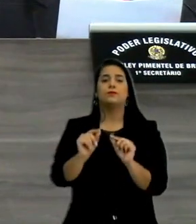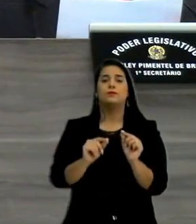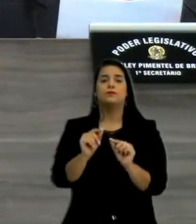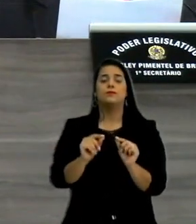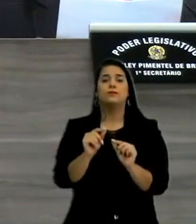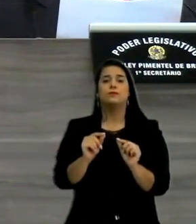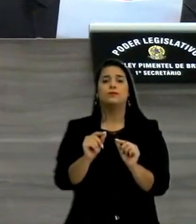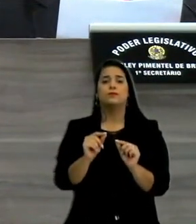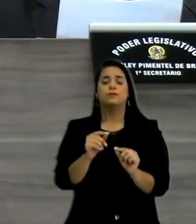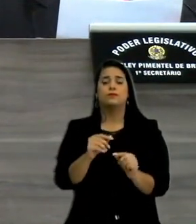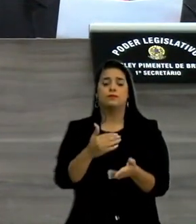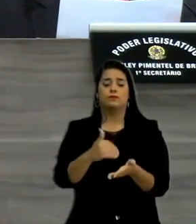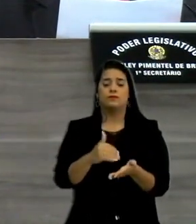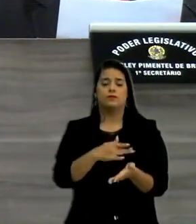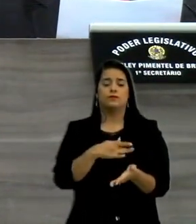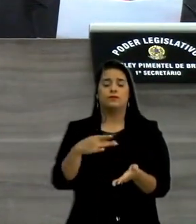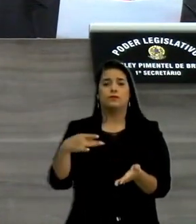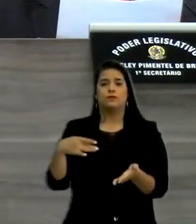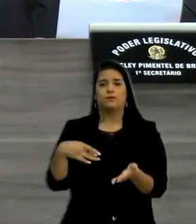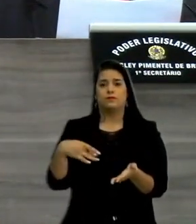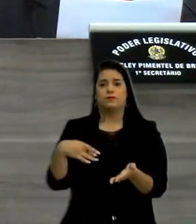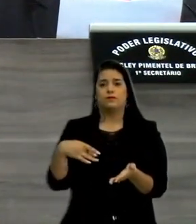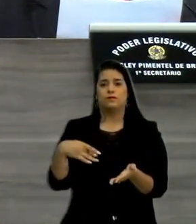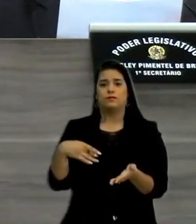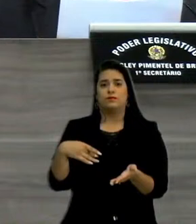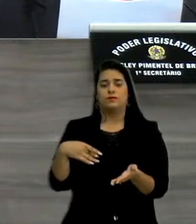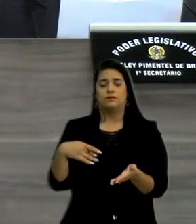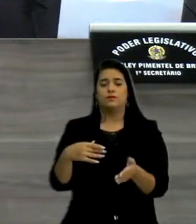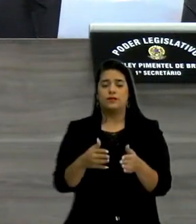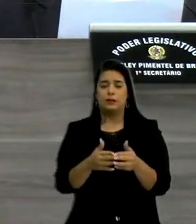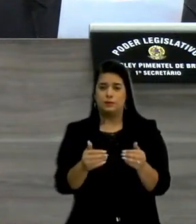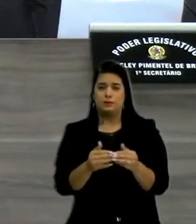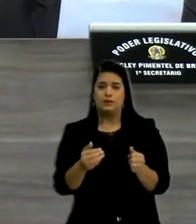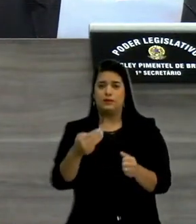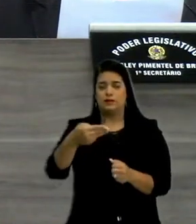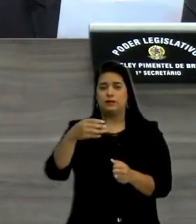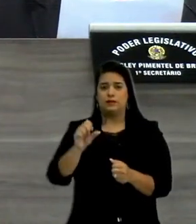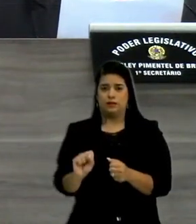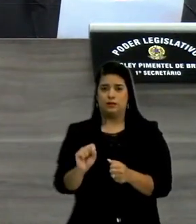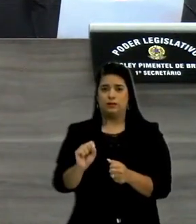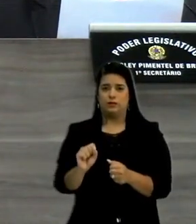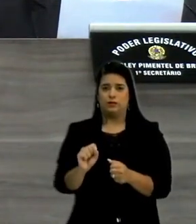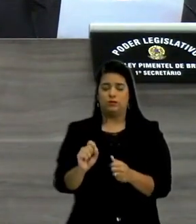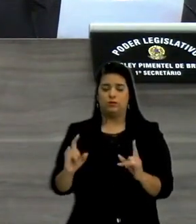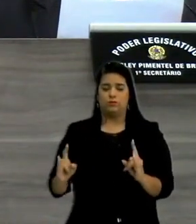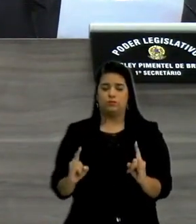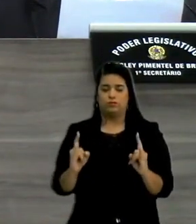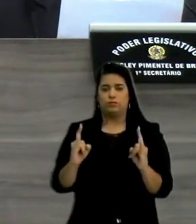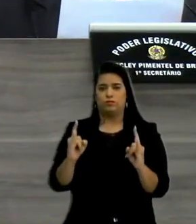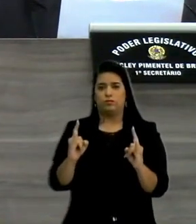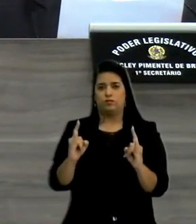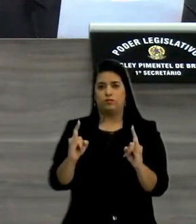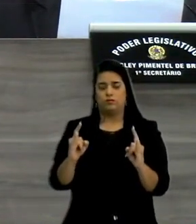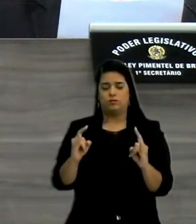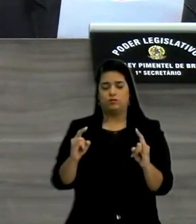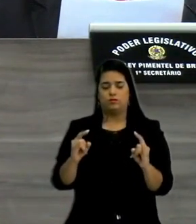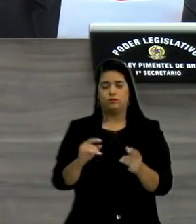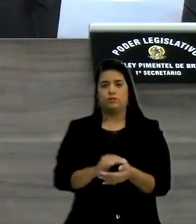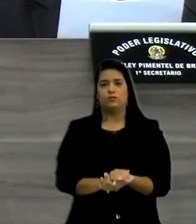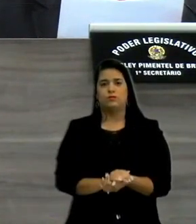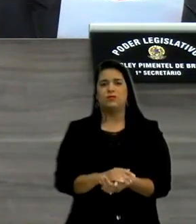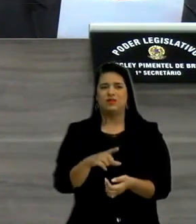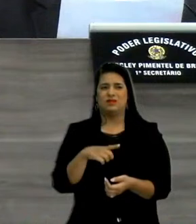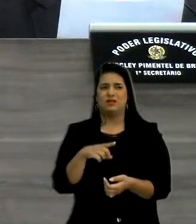da Secretaria de Saúde a aquisição de 38 camas hospitalares. Dessas, 14 se encontram nos domicílios com pacientes